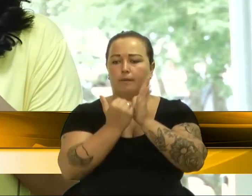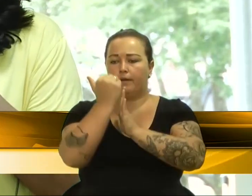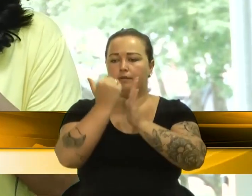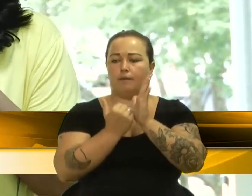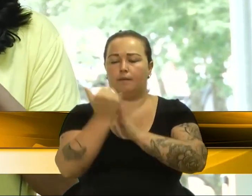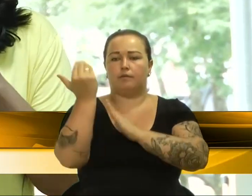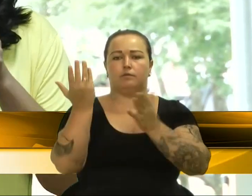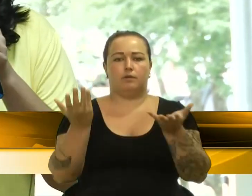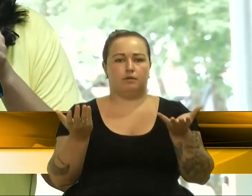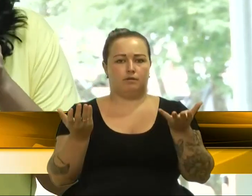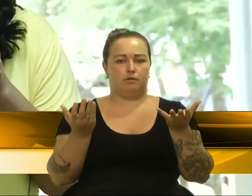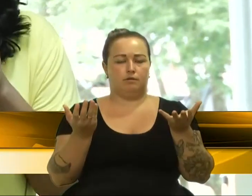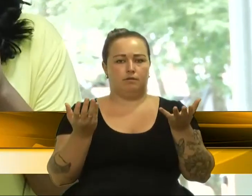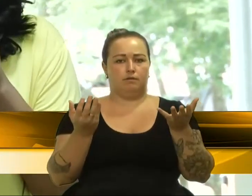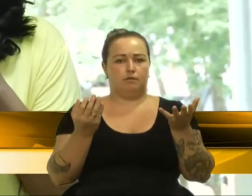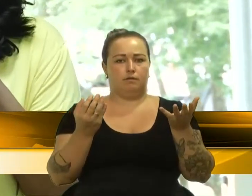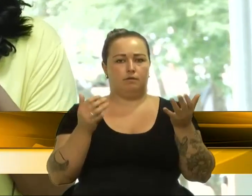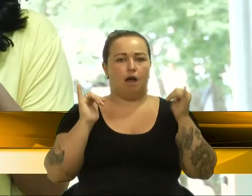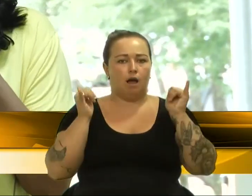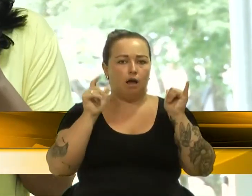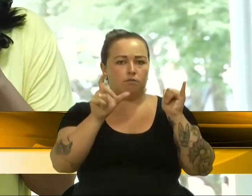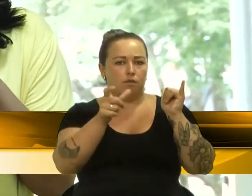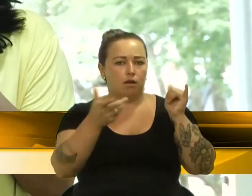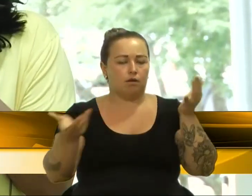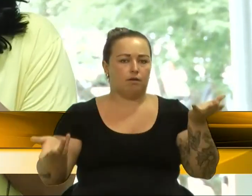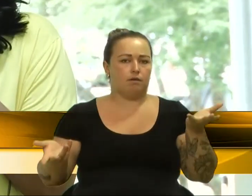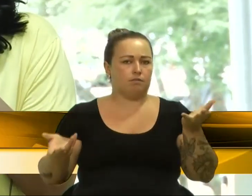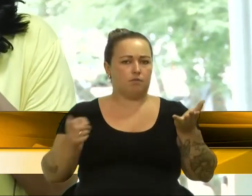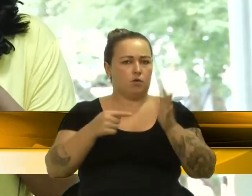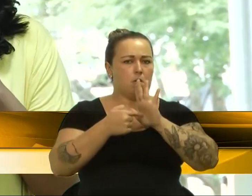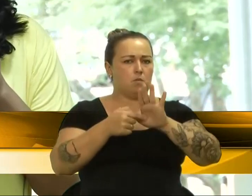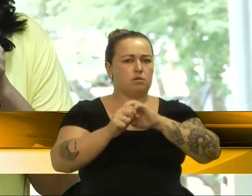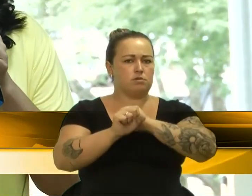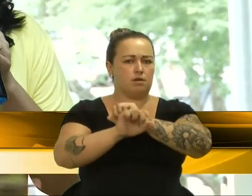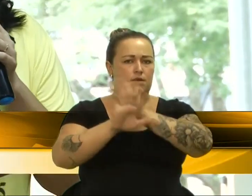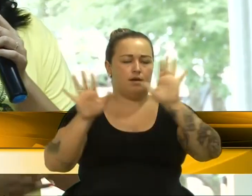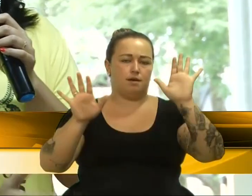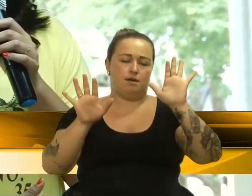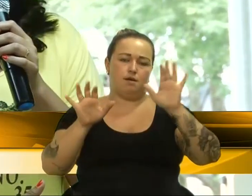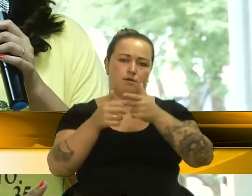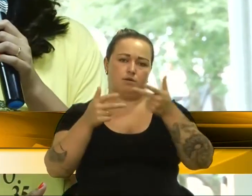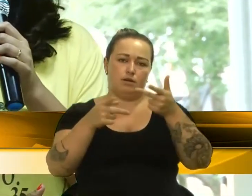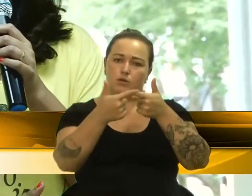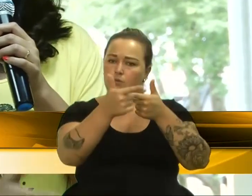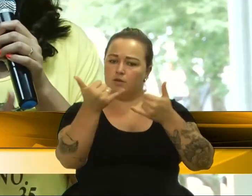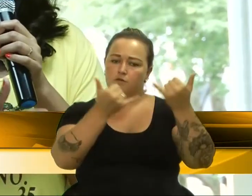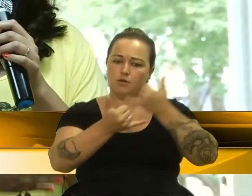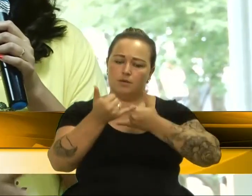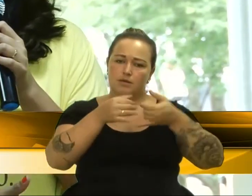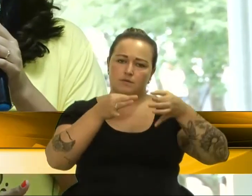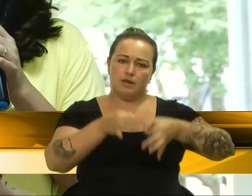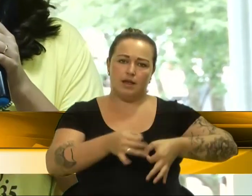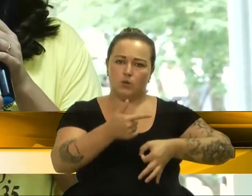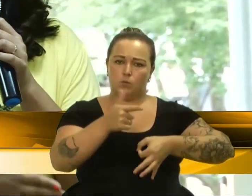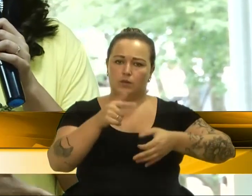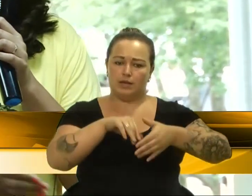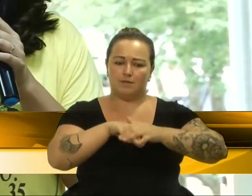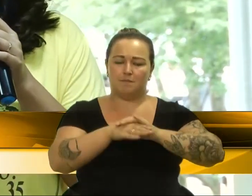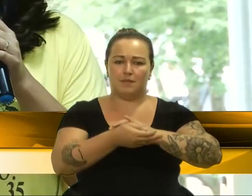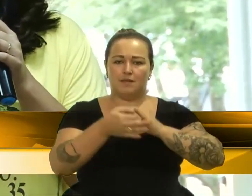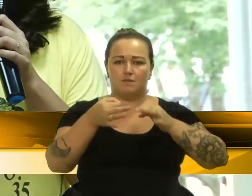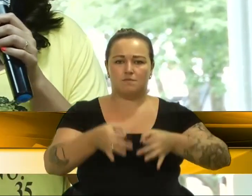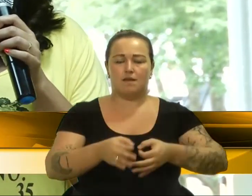sério. Pode até ser um embasamento sério, mas não está sendo transparente. A gente não tem essas informações de forma adequada que